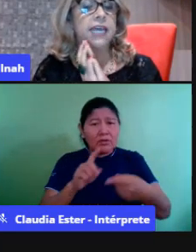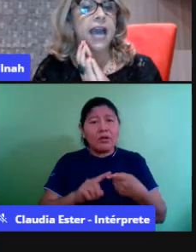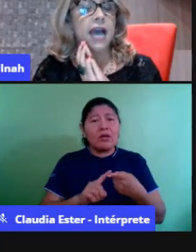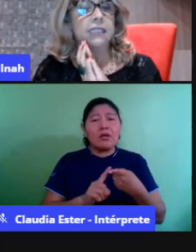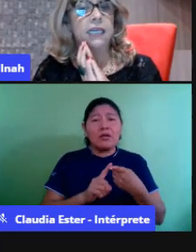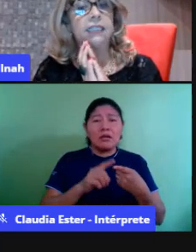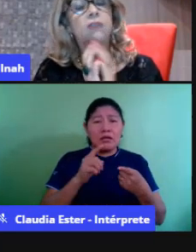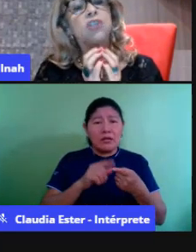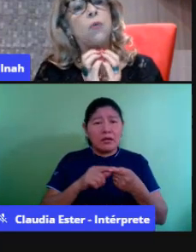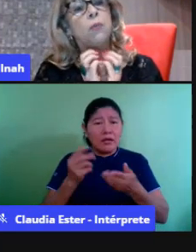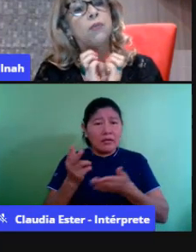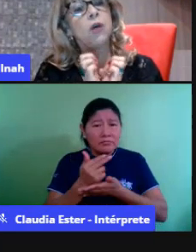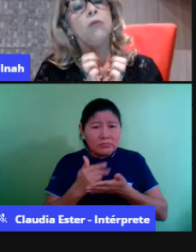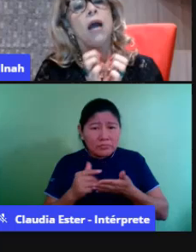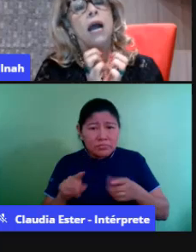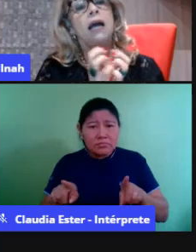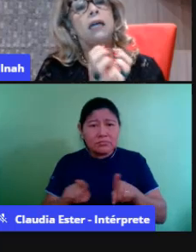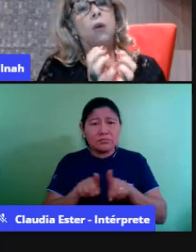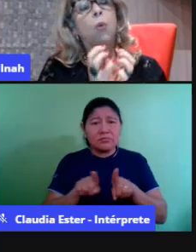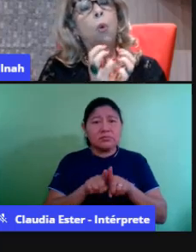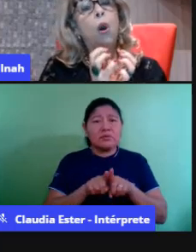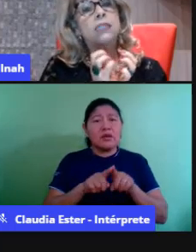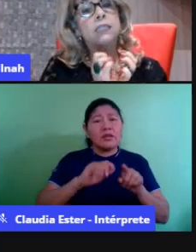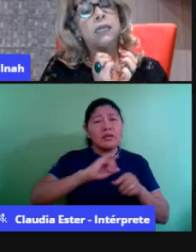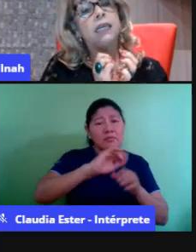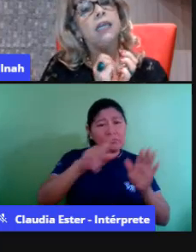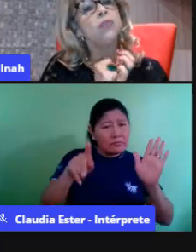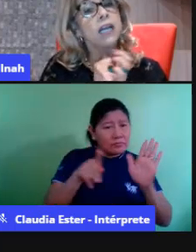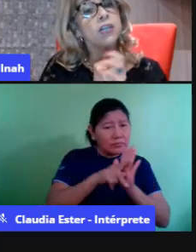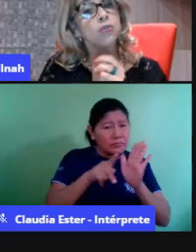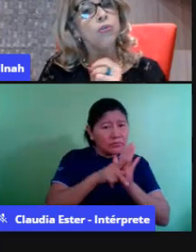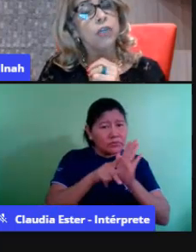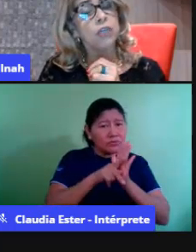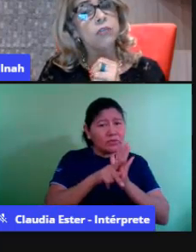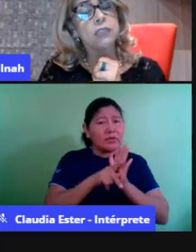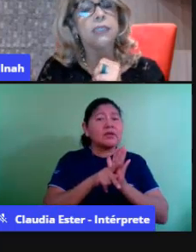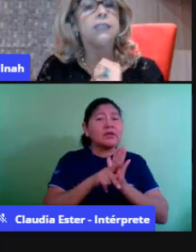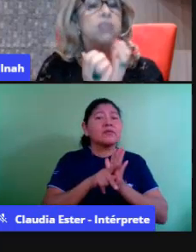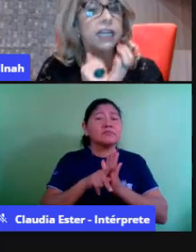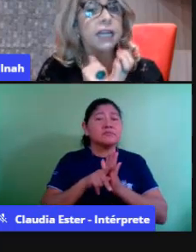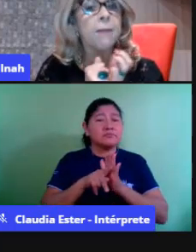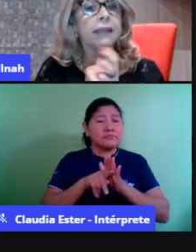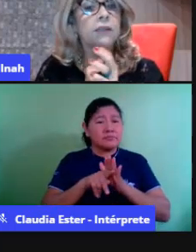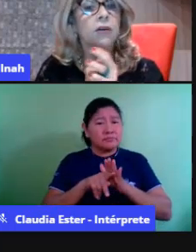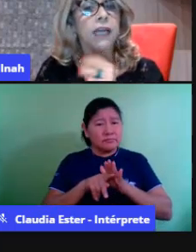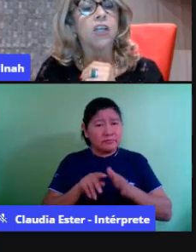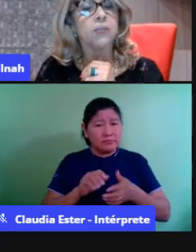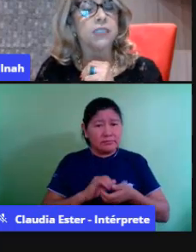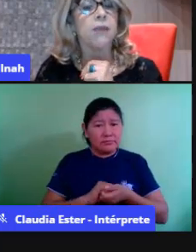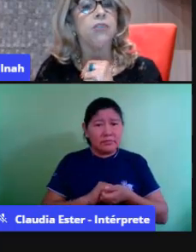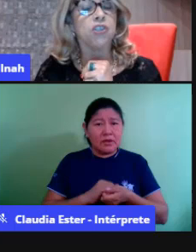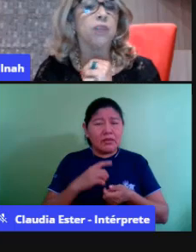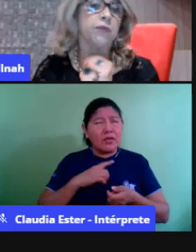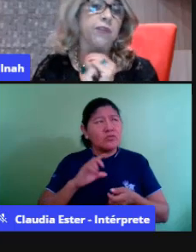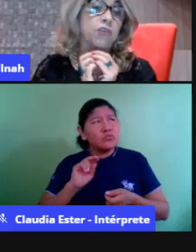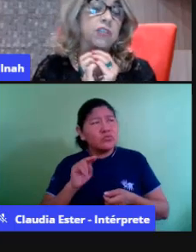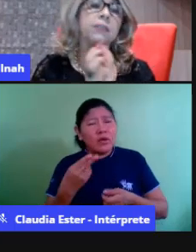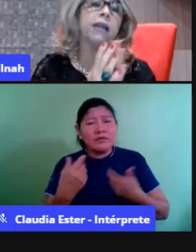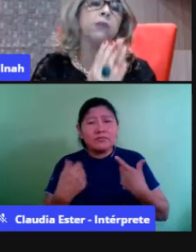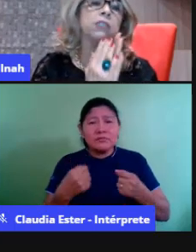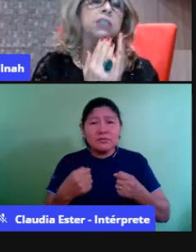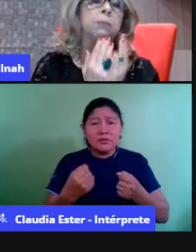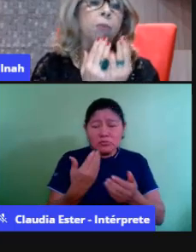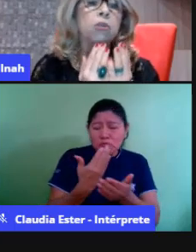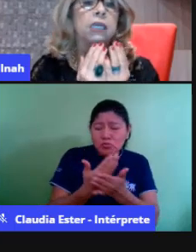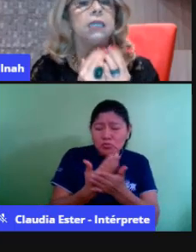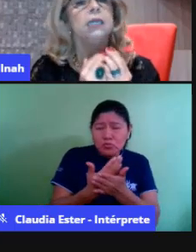projeto desenhaça. Então, são coisas que nos ajudam, que nos alimentam, né? Nós precisamos de nós, professores, temos